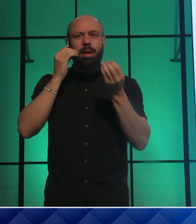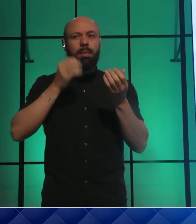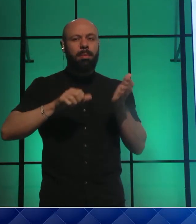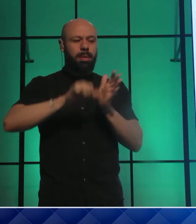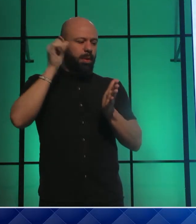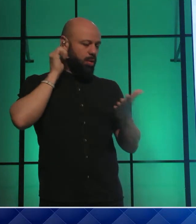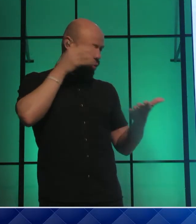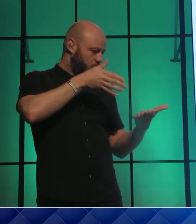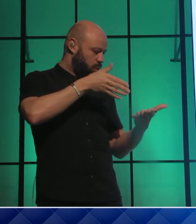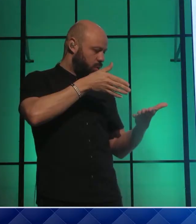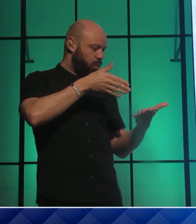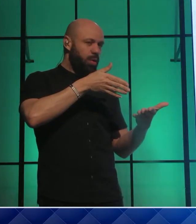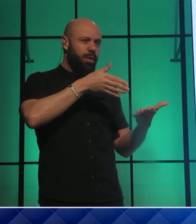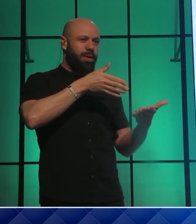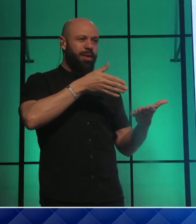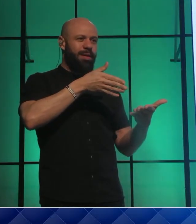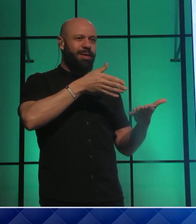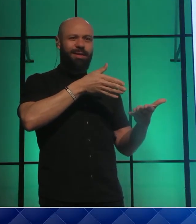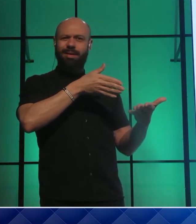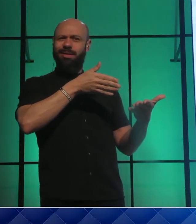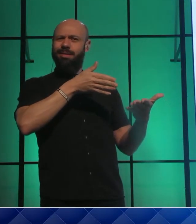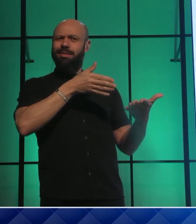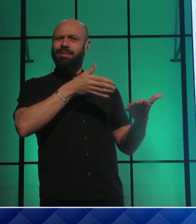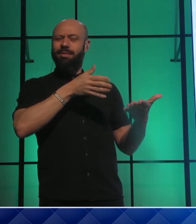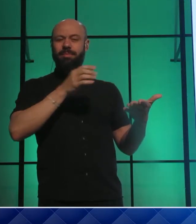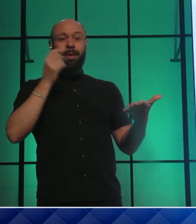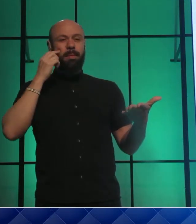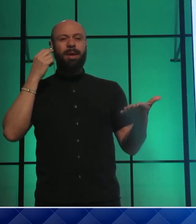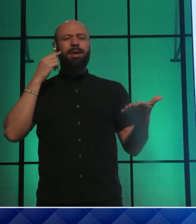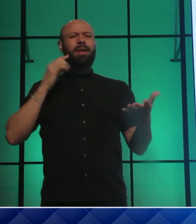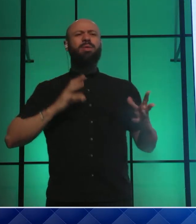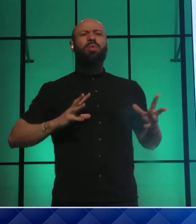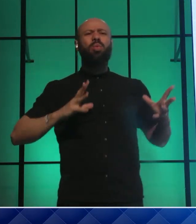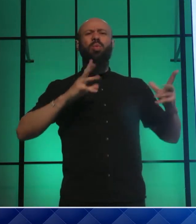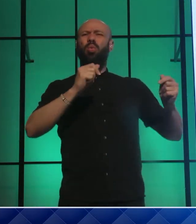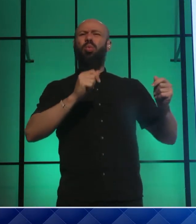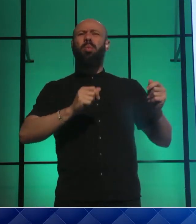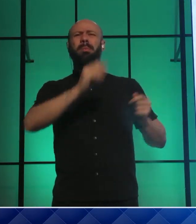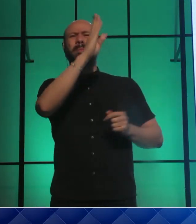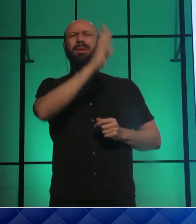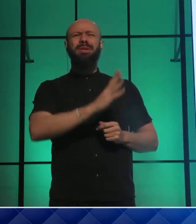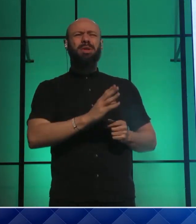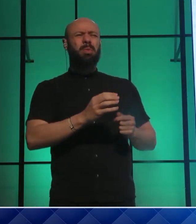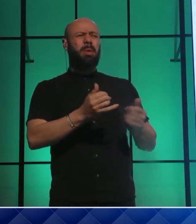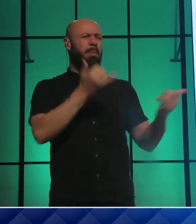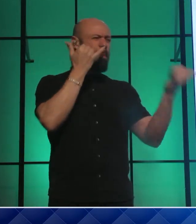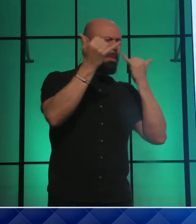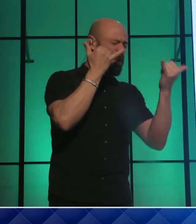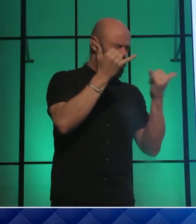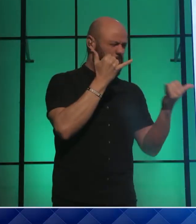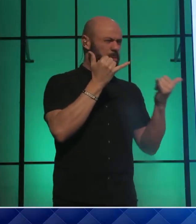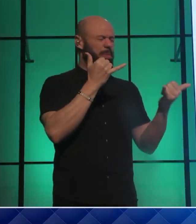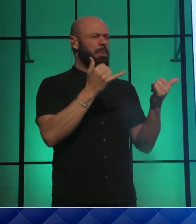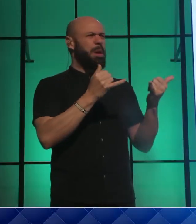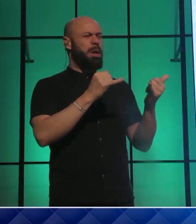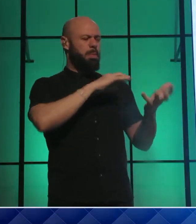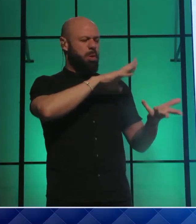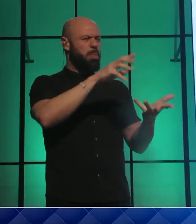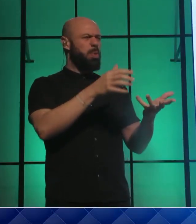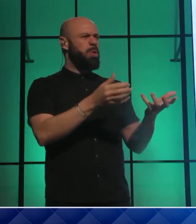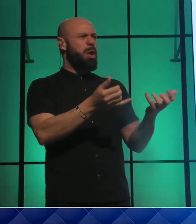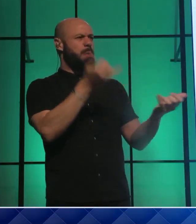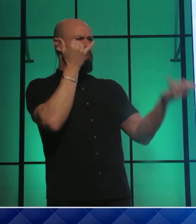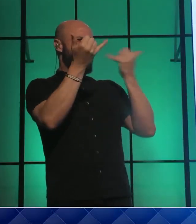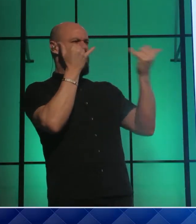está acontecendo no nosso país, ao que está acontecendo no mundo, não foi